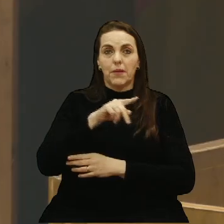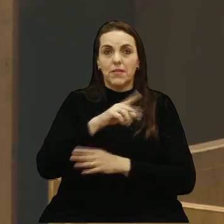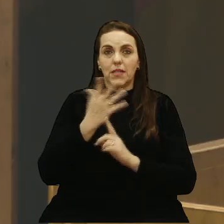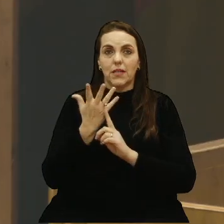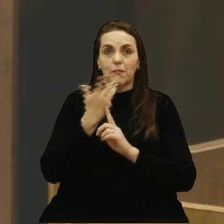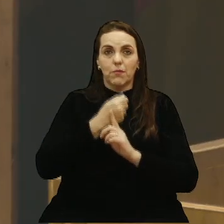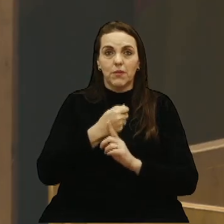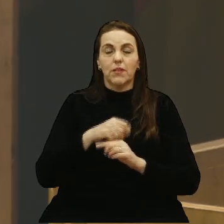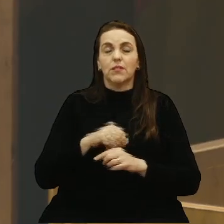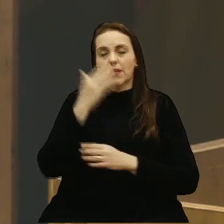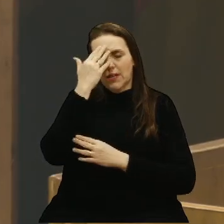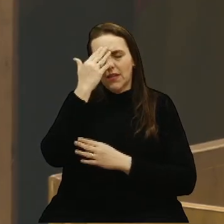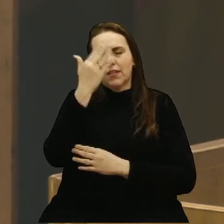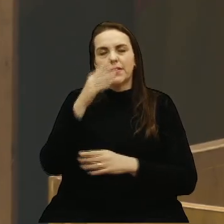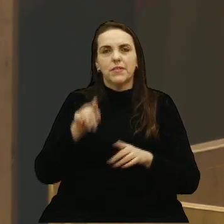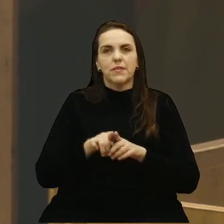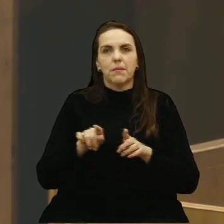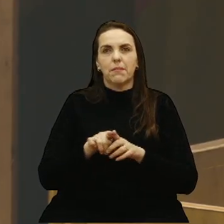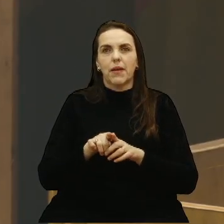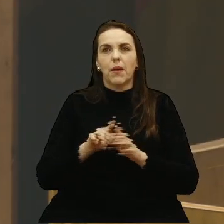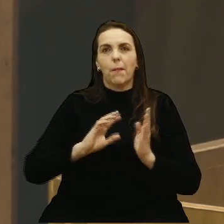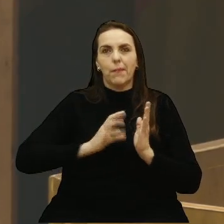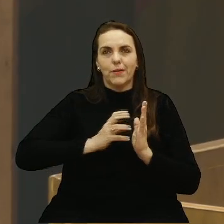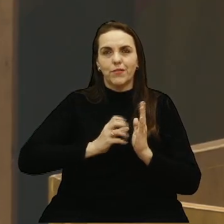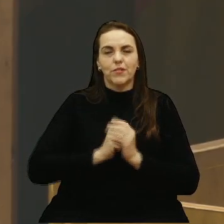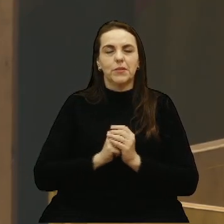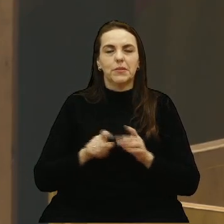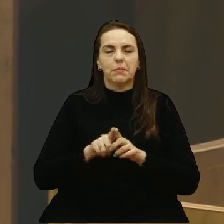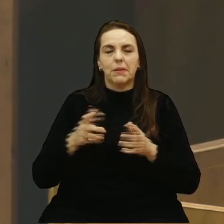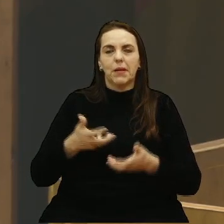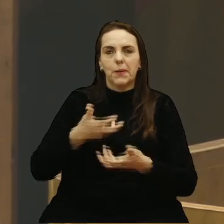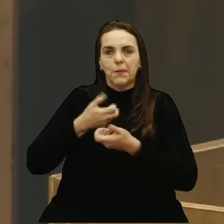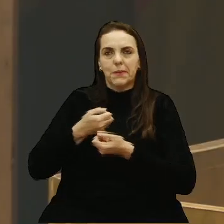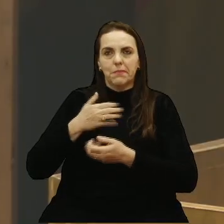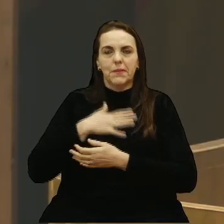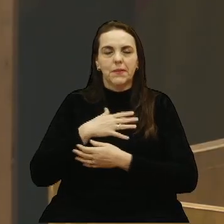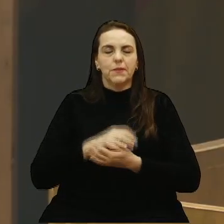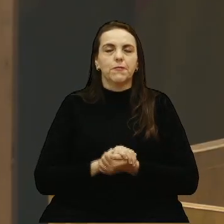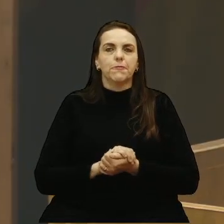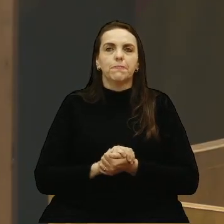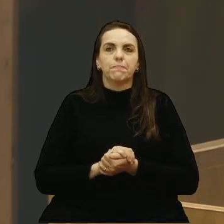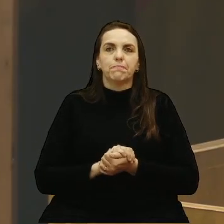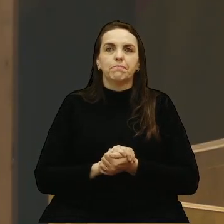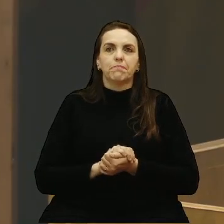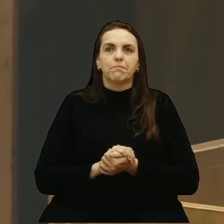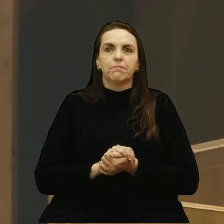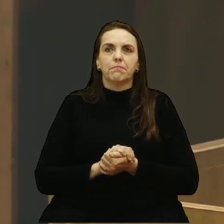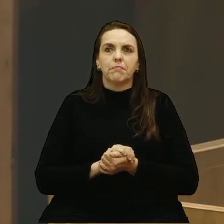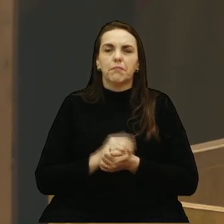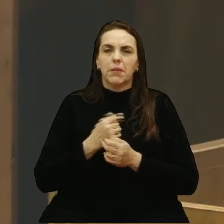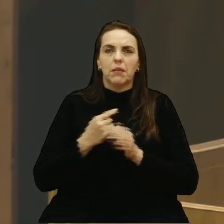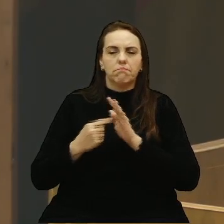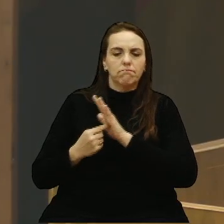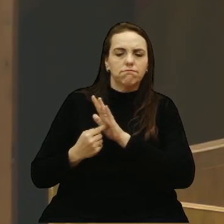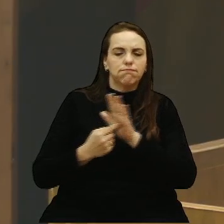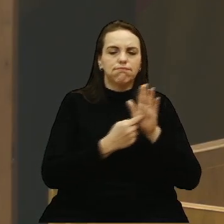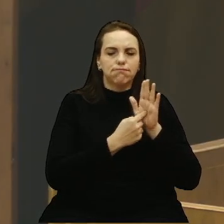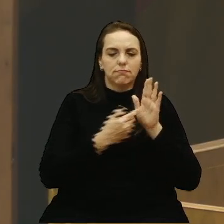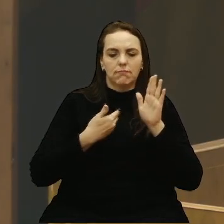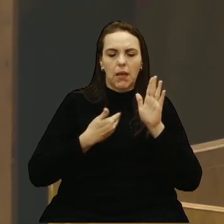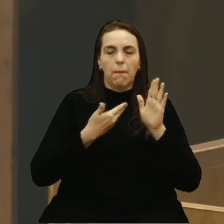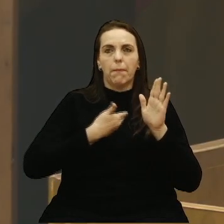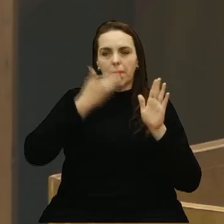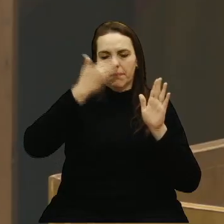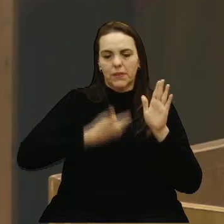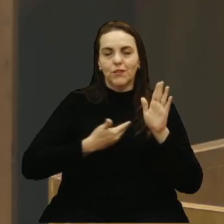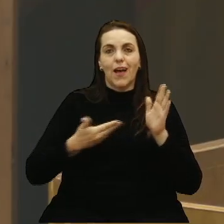Republicanos, gratidão ao partido pela acolhida, pela projeção da minha pessoa